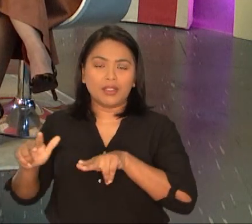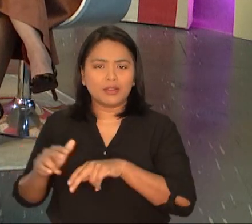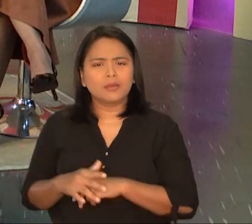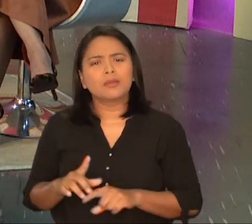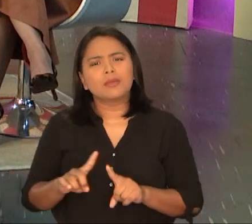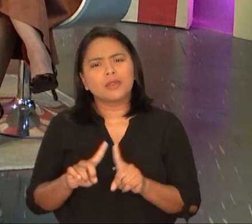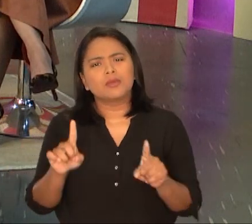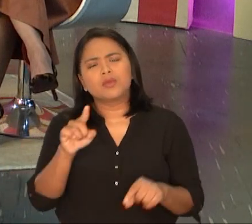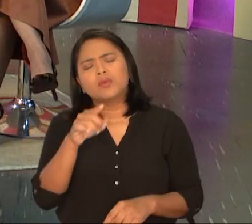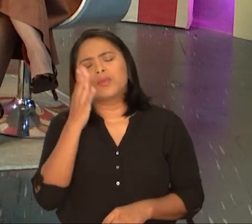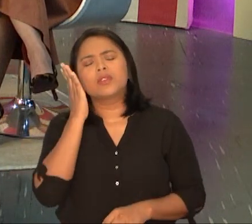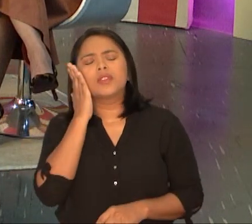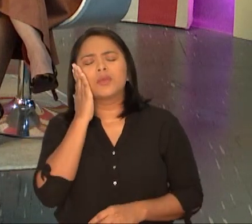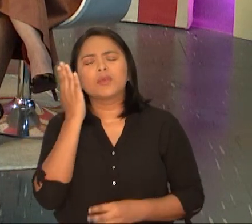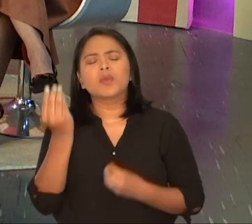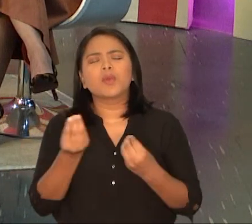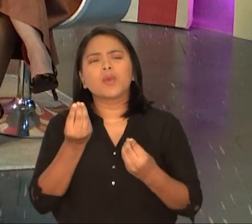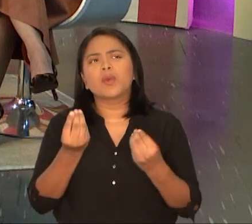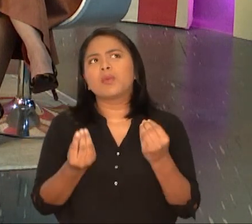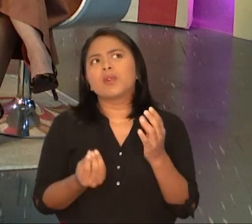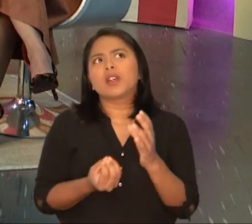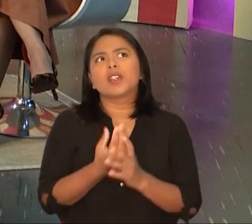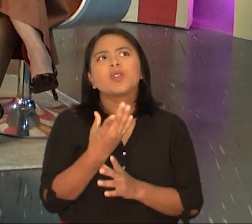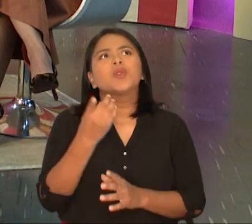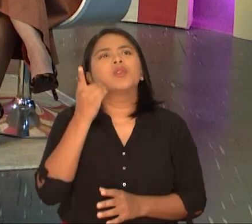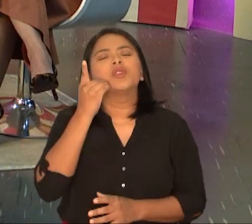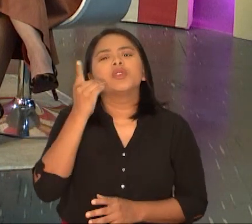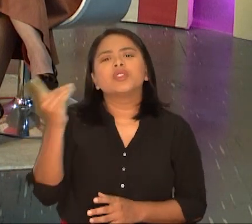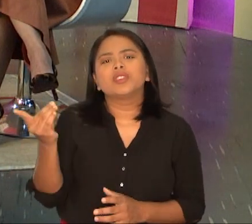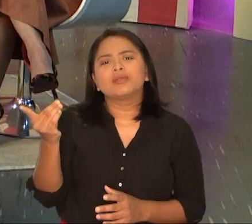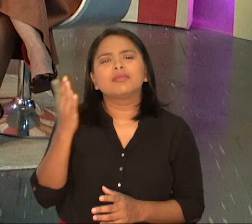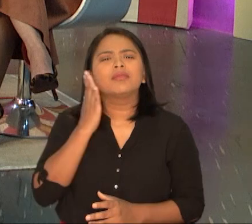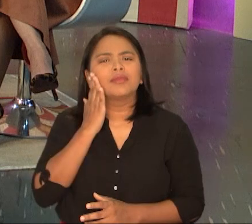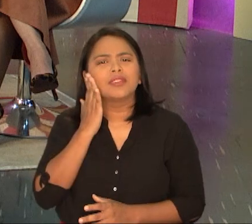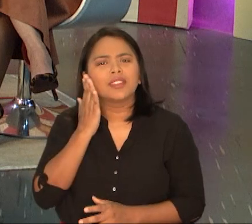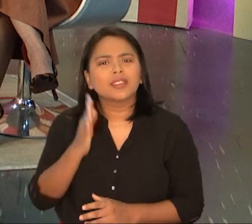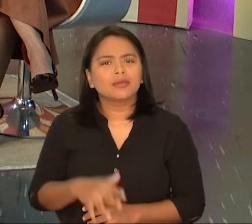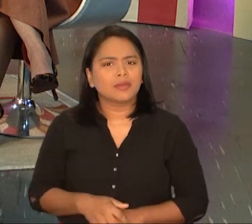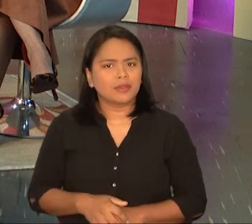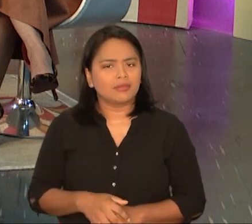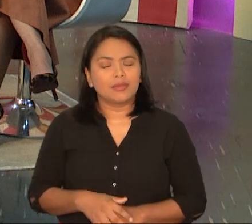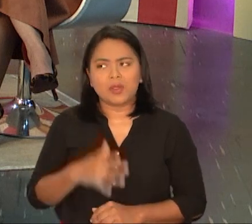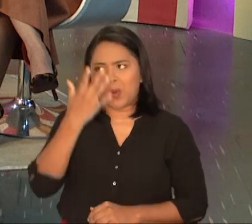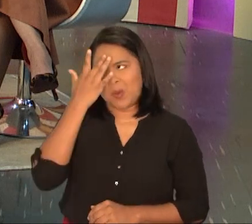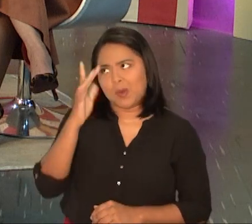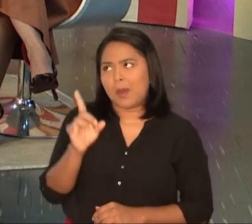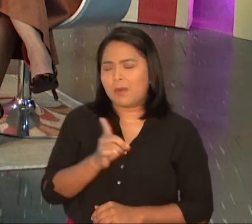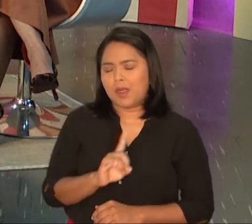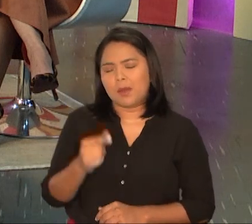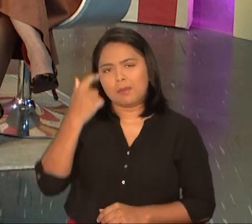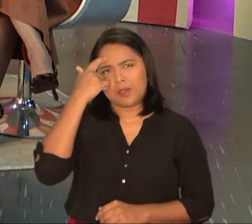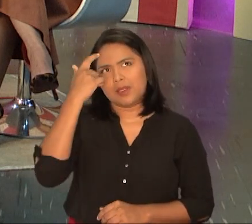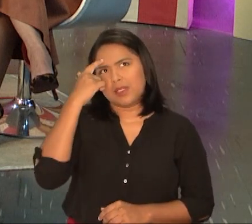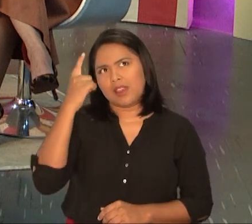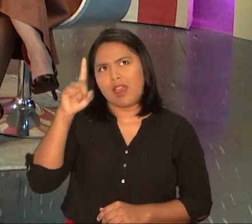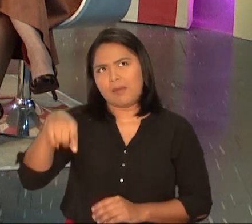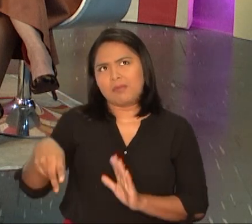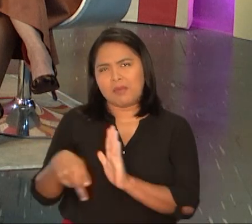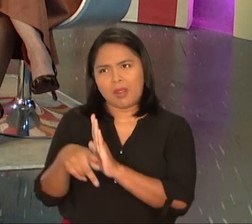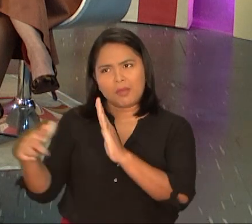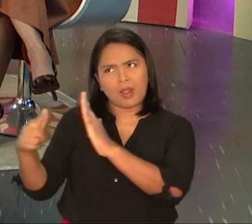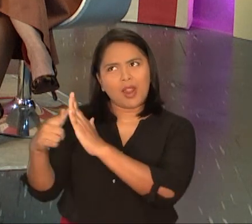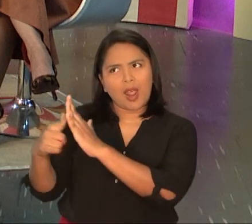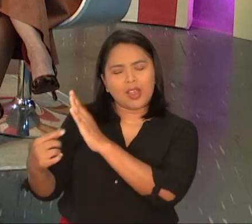como surgiu essa data? Eu confesso que eu também não sabia, Jéssica. Eu achei que era meramente comercial. Mas pesquisando aqui para o